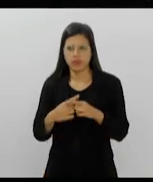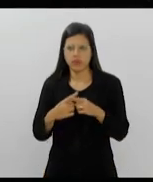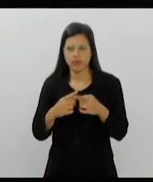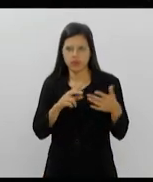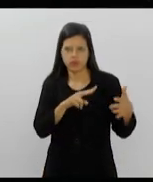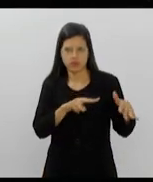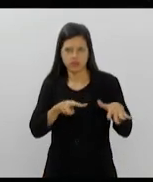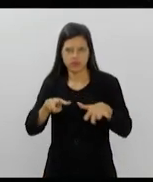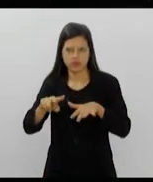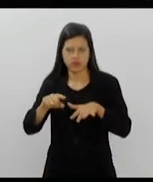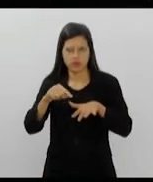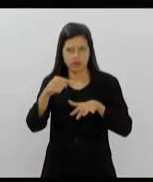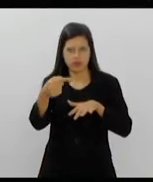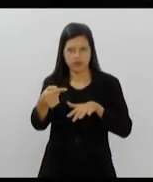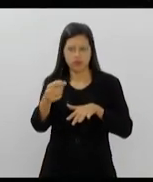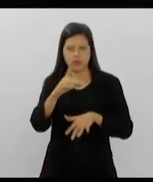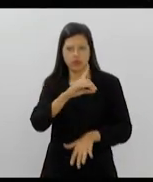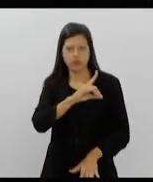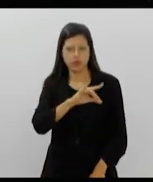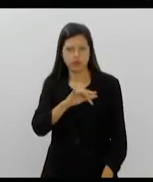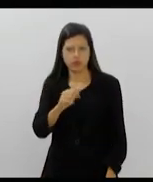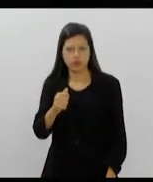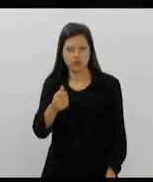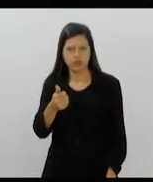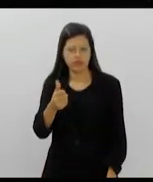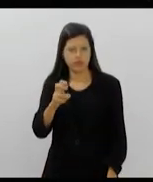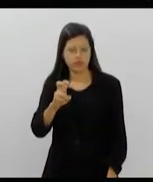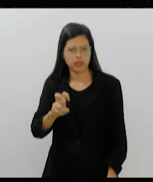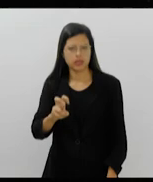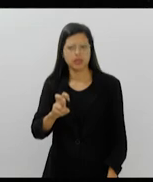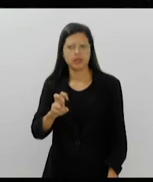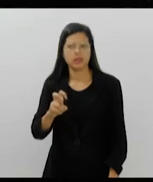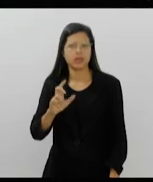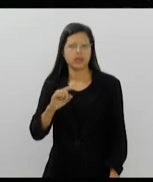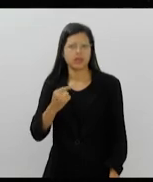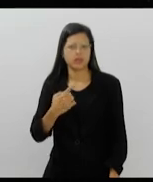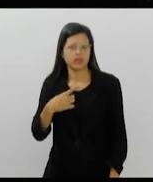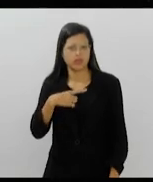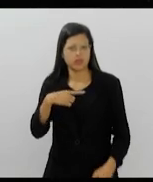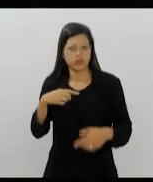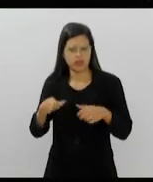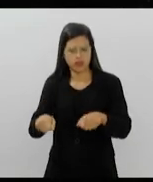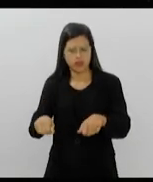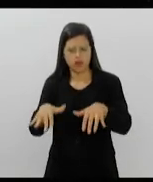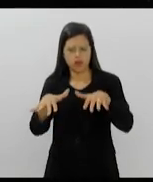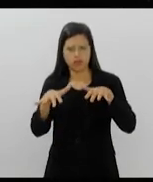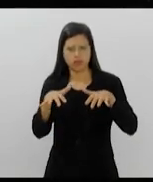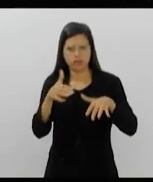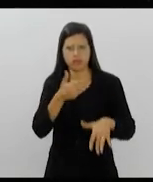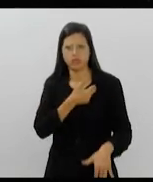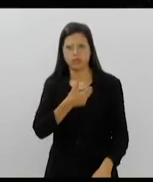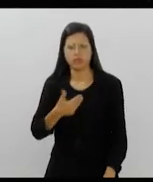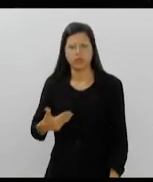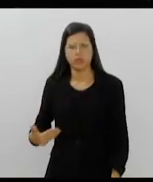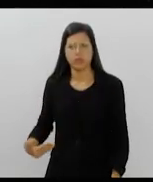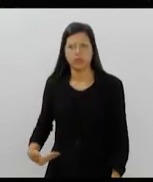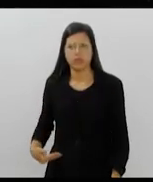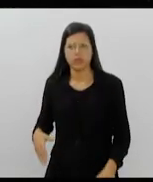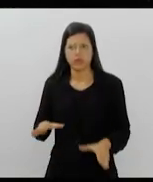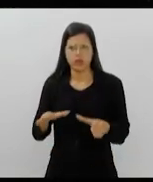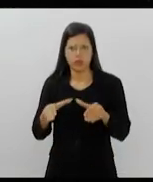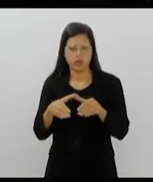senhor presidente, no dia 15, nós teremos audiência pública na Comissão